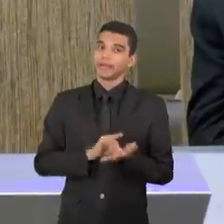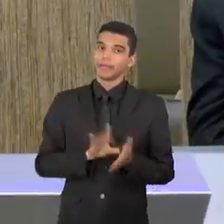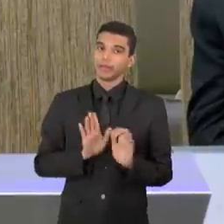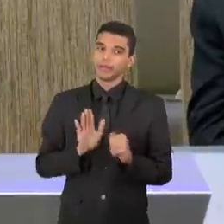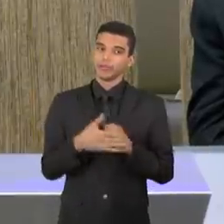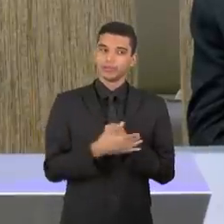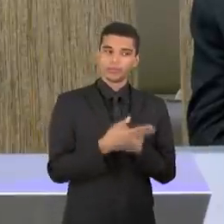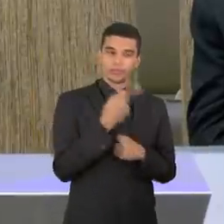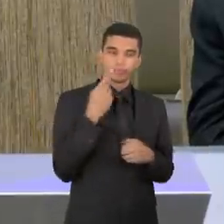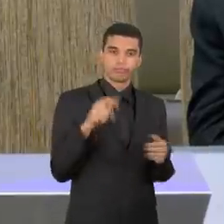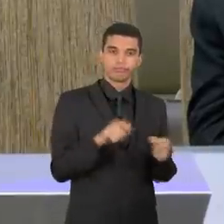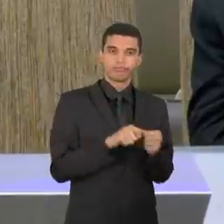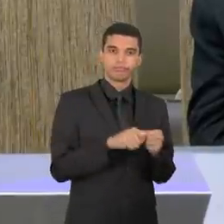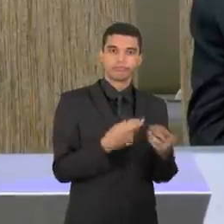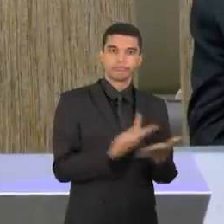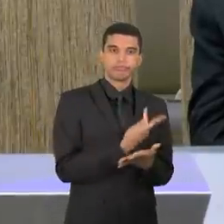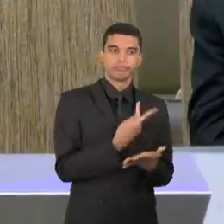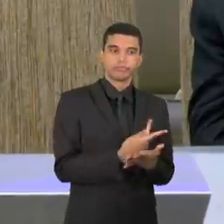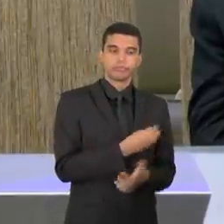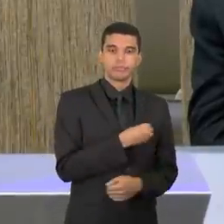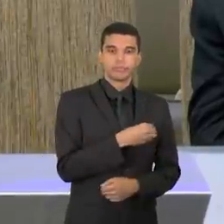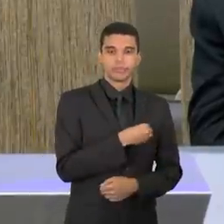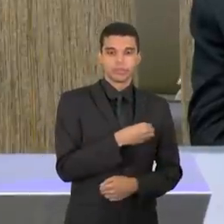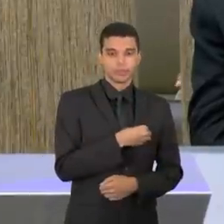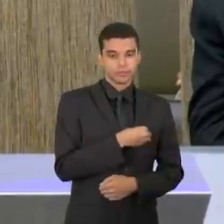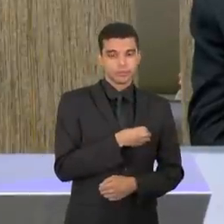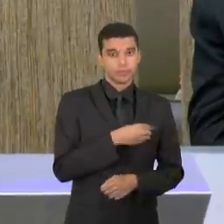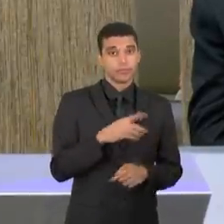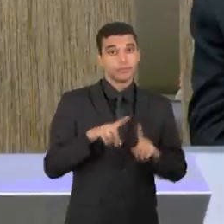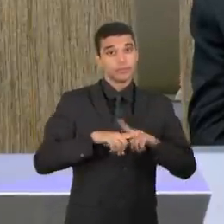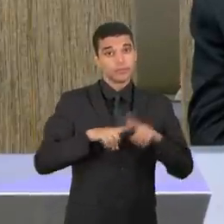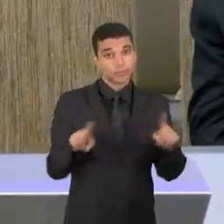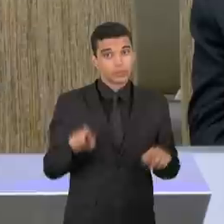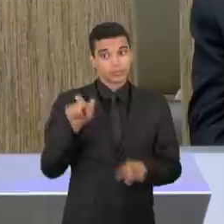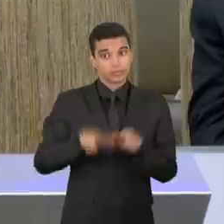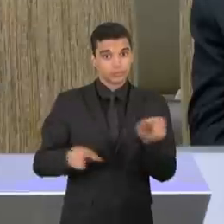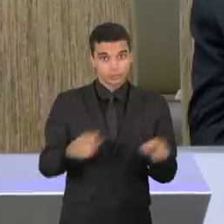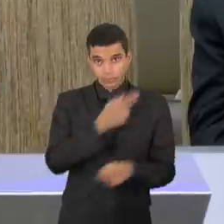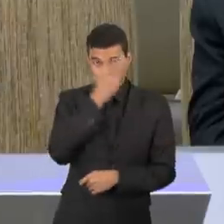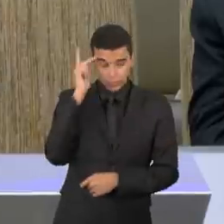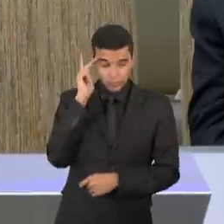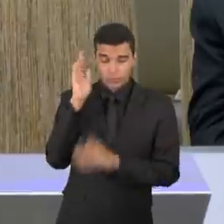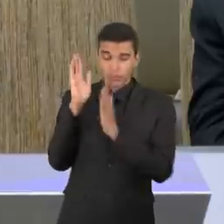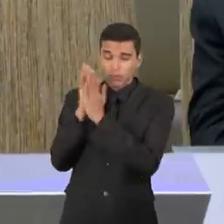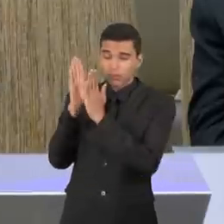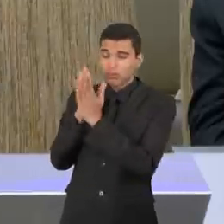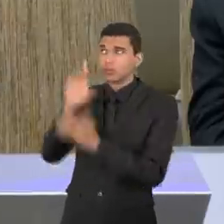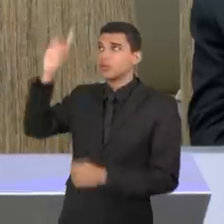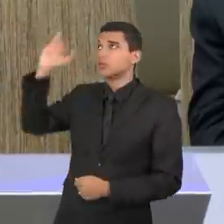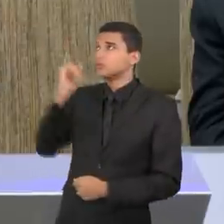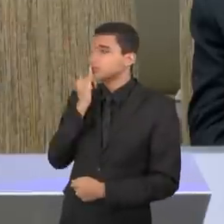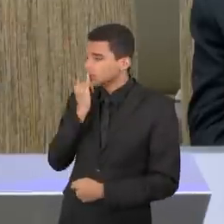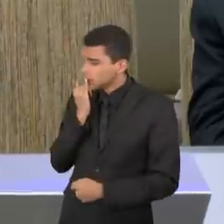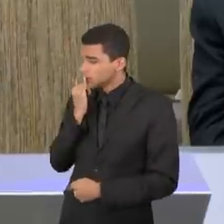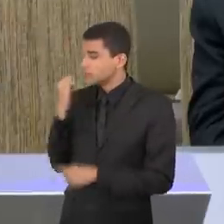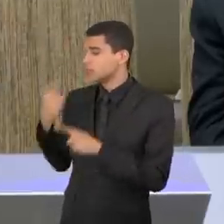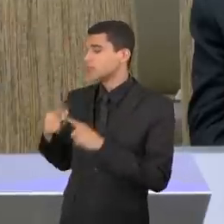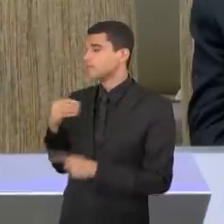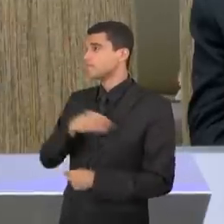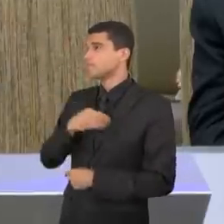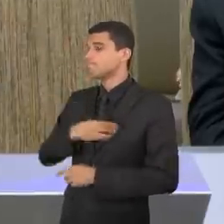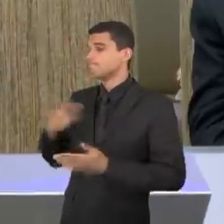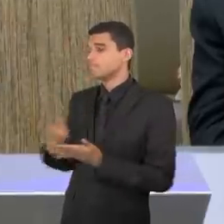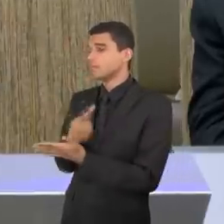misericordioso, perdoou a sua iniquidade e não os destruiu. Antes, muitas